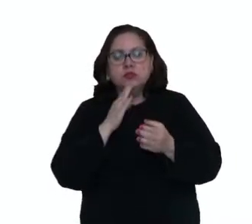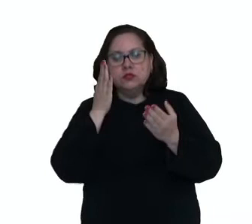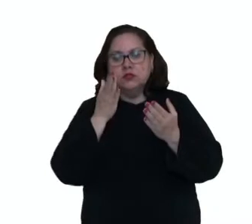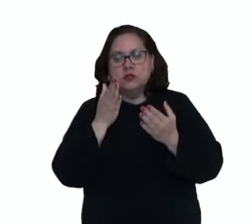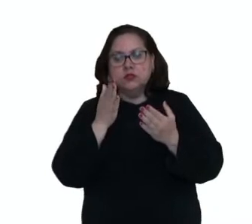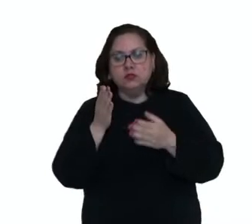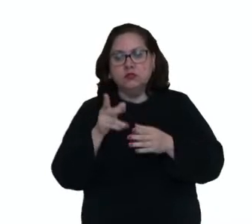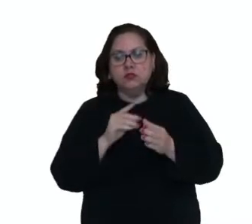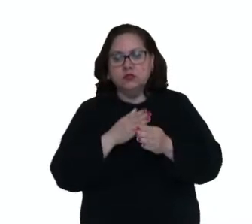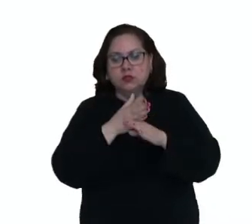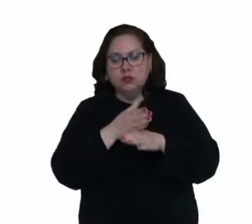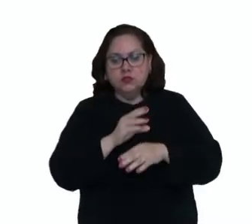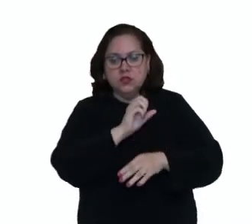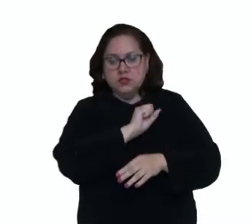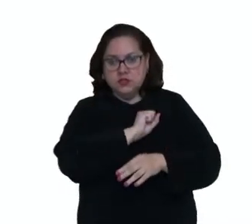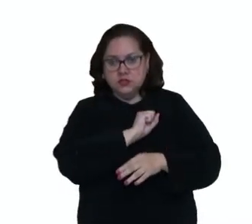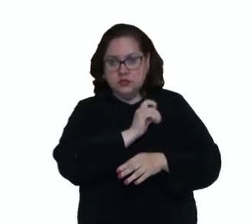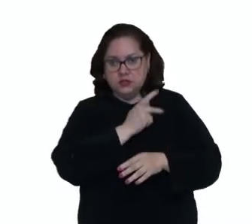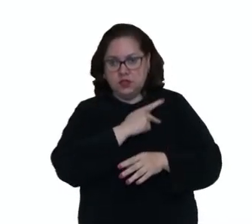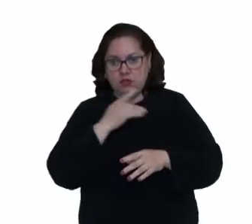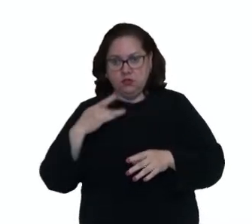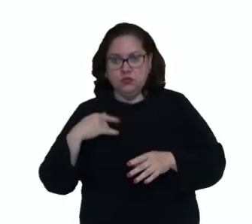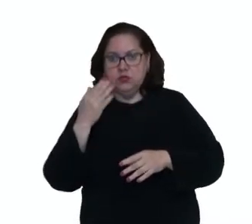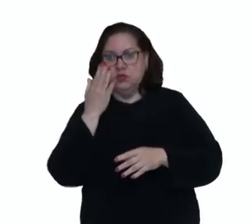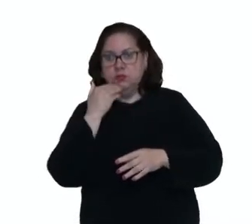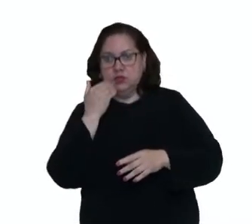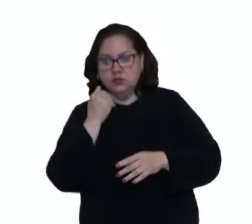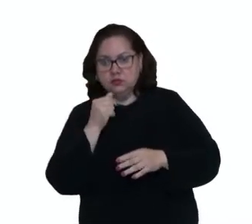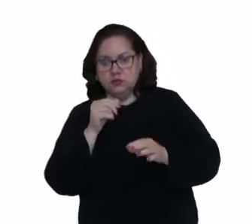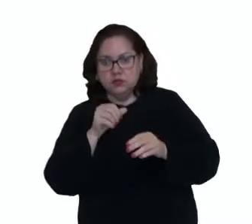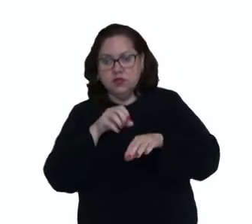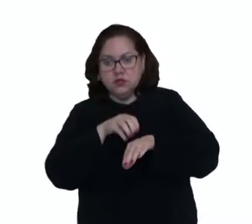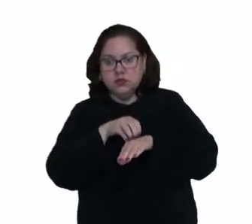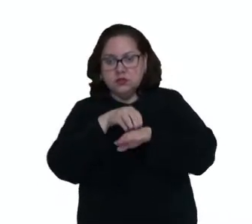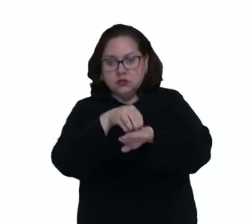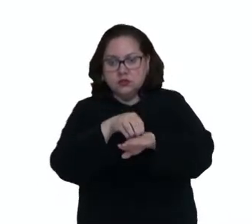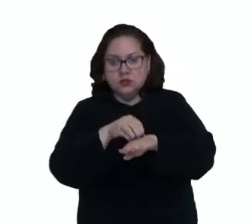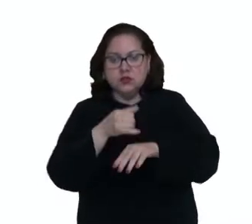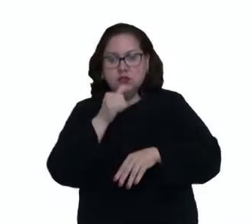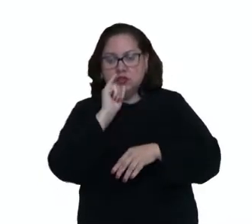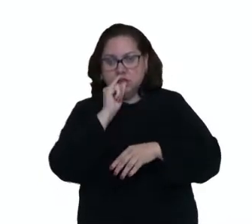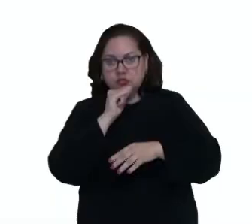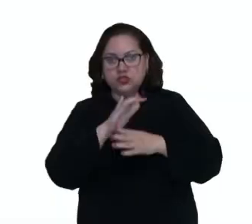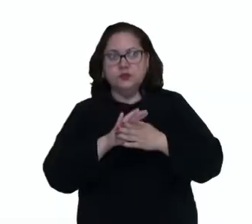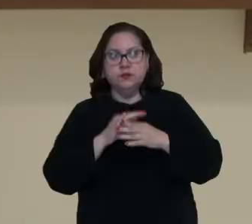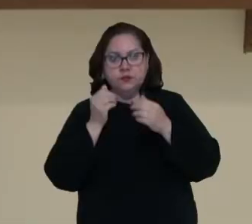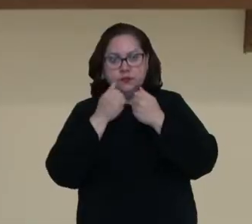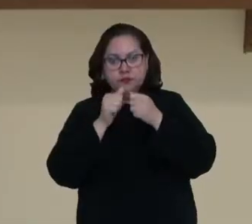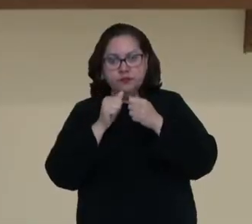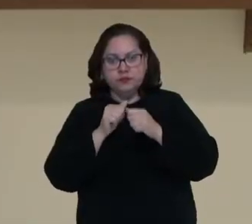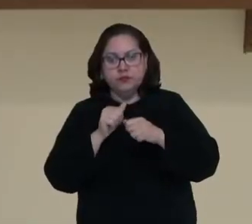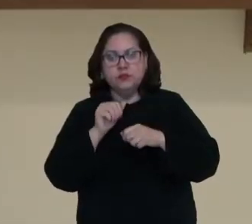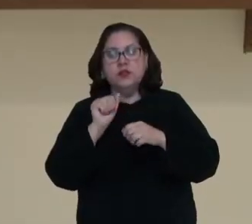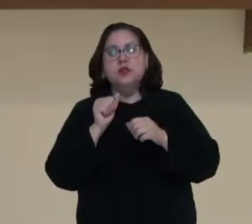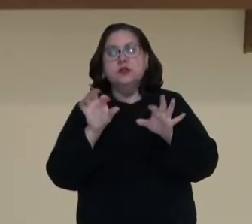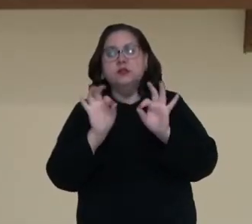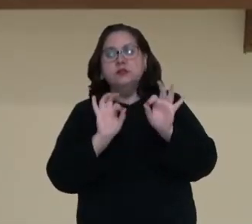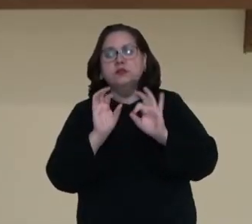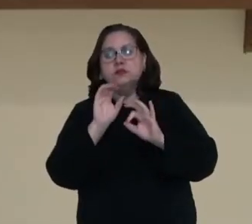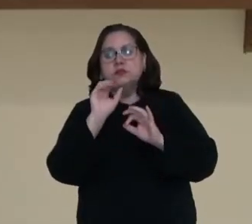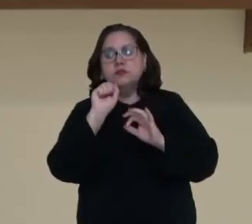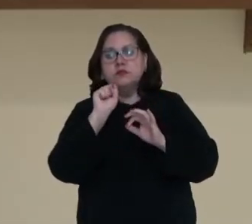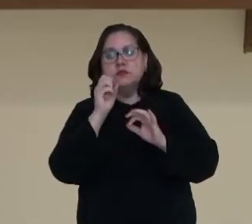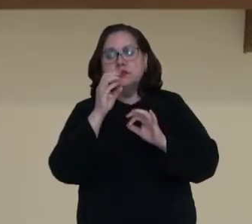Se investiu em saúde, alimentação, transporte e energia, né? O plano SALT. A partir